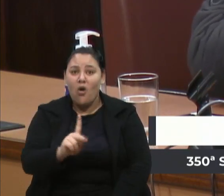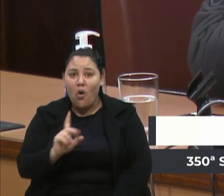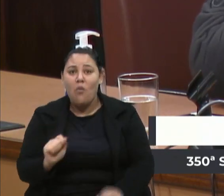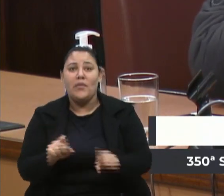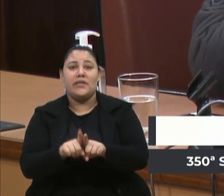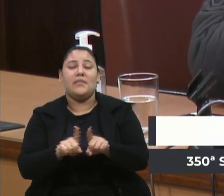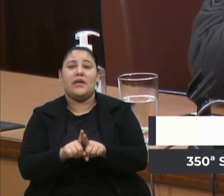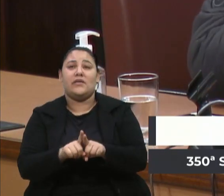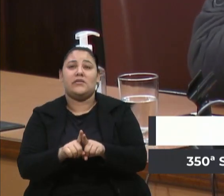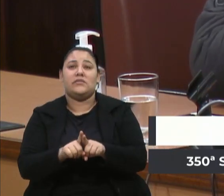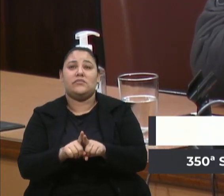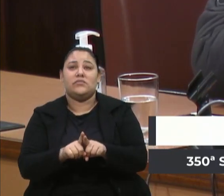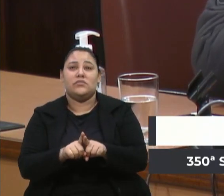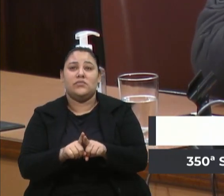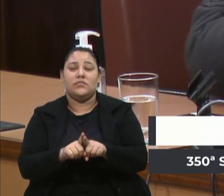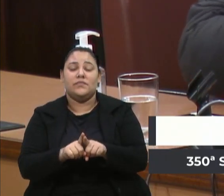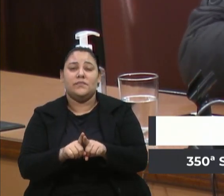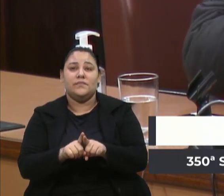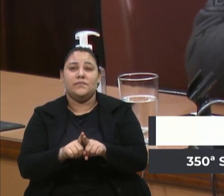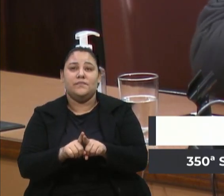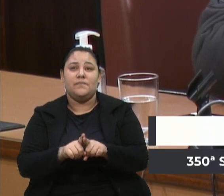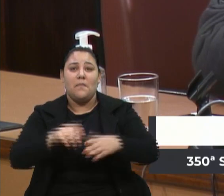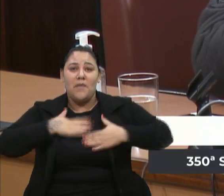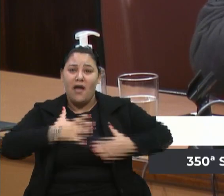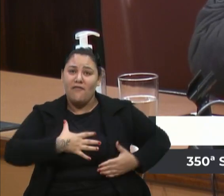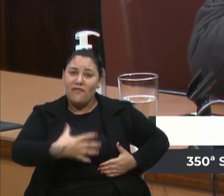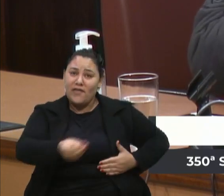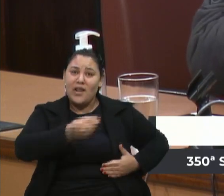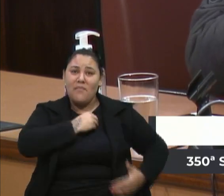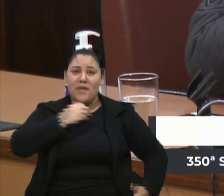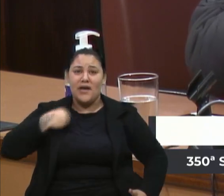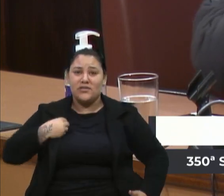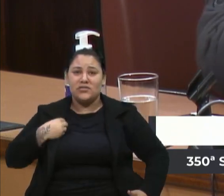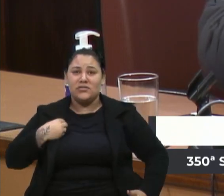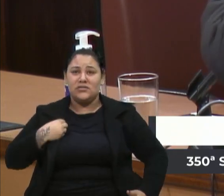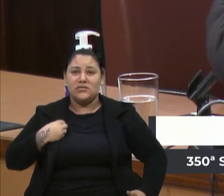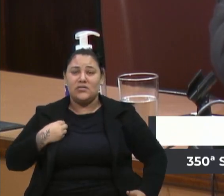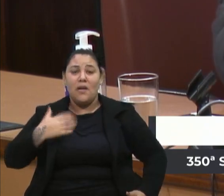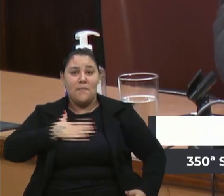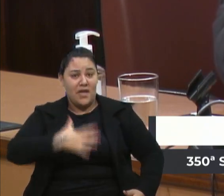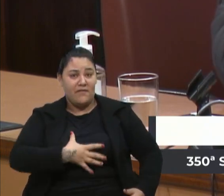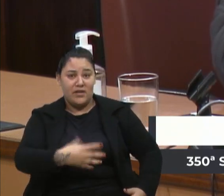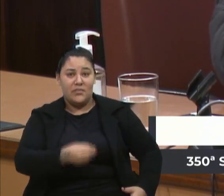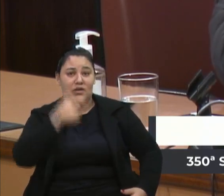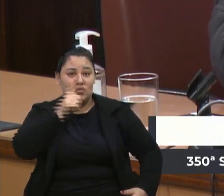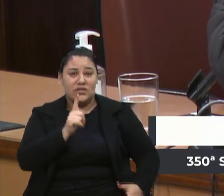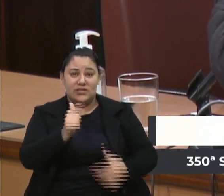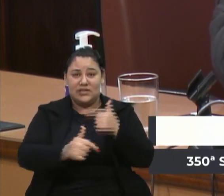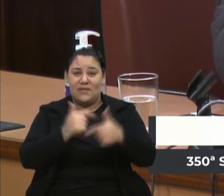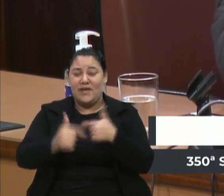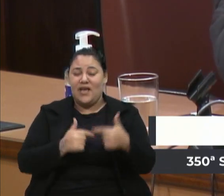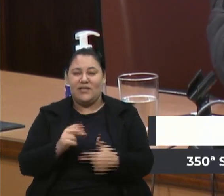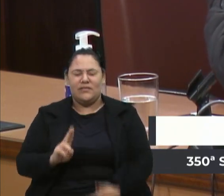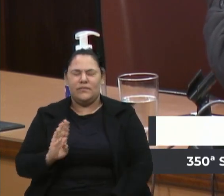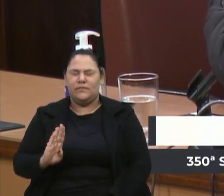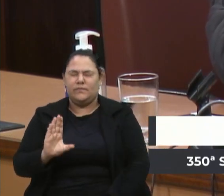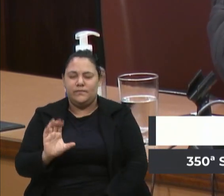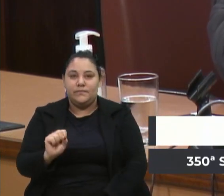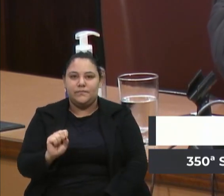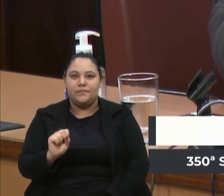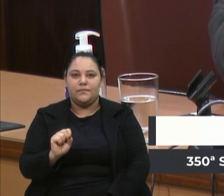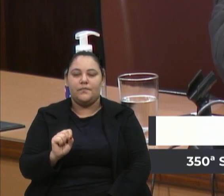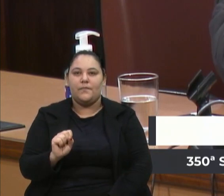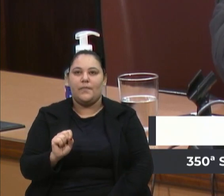precisa ser feito. Tomara a Deus. Minha filha é médica. A minha filha, para poder prestar serviço na UBS... que ela